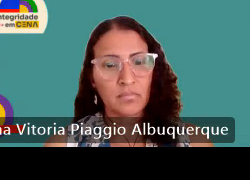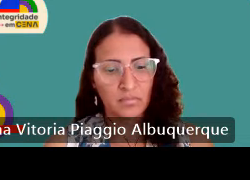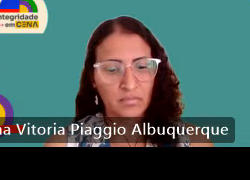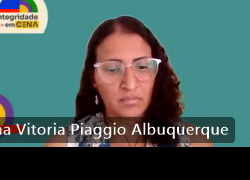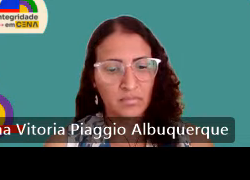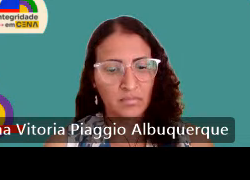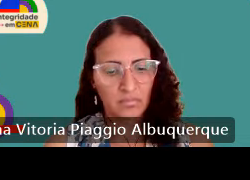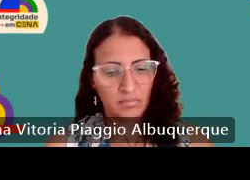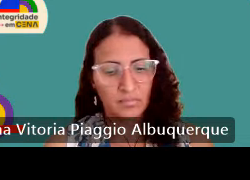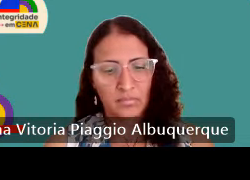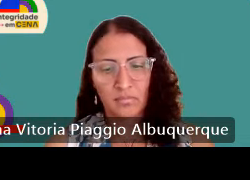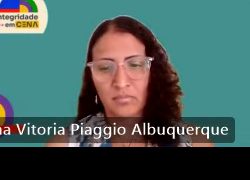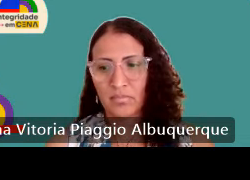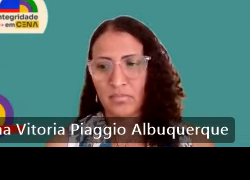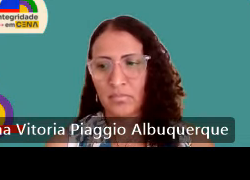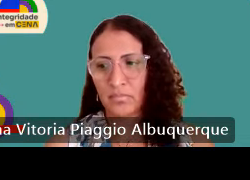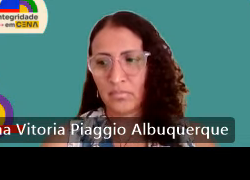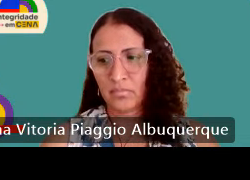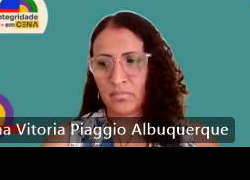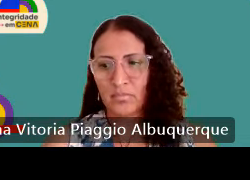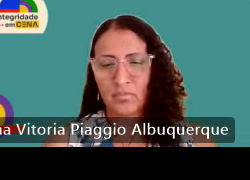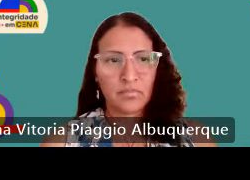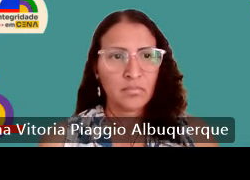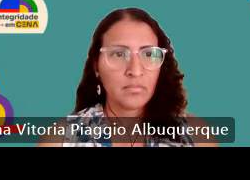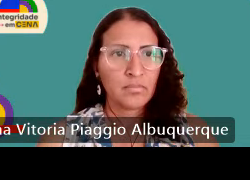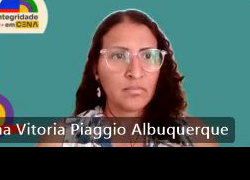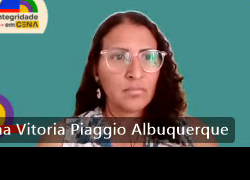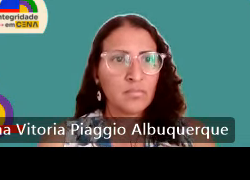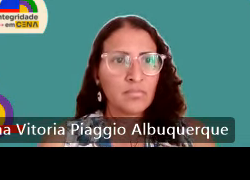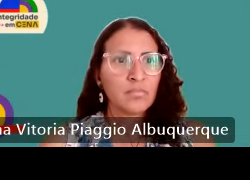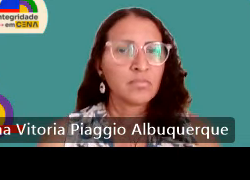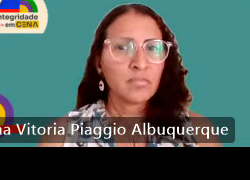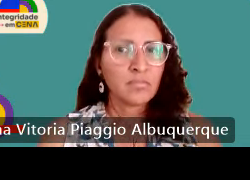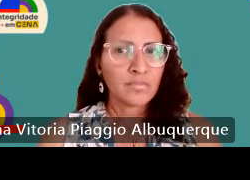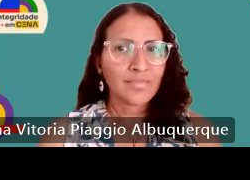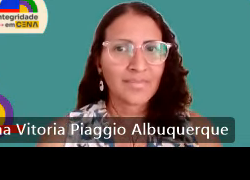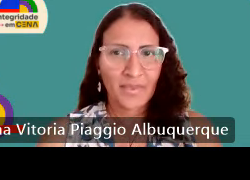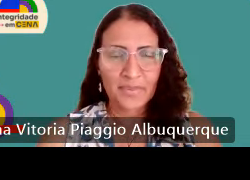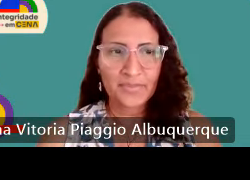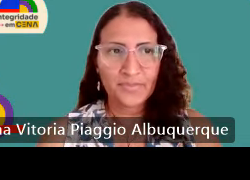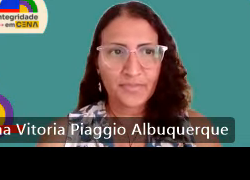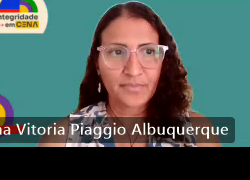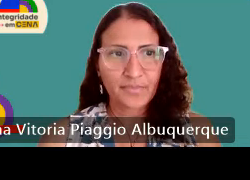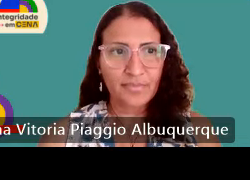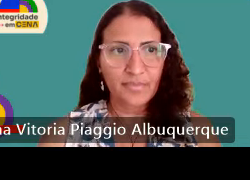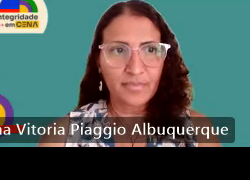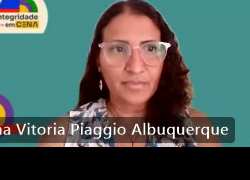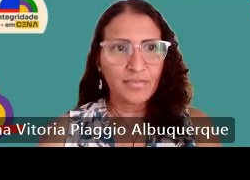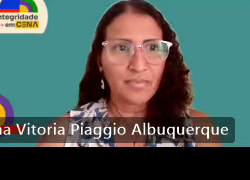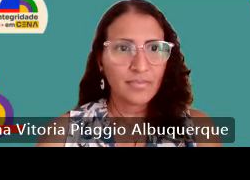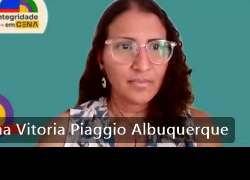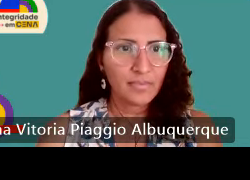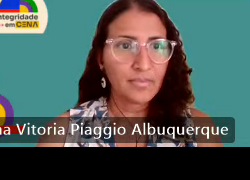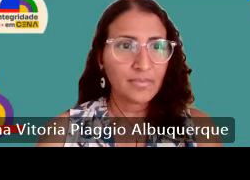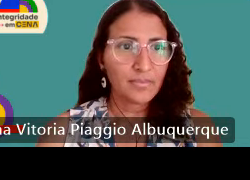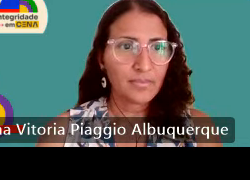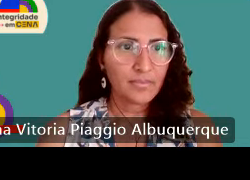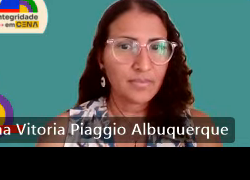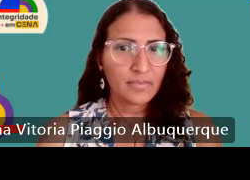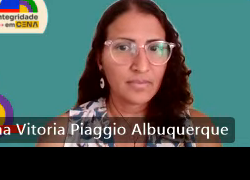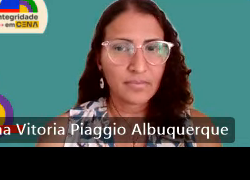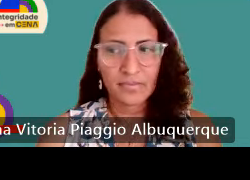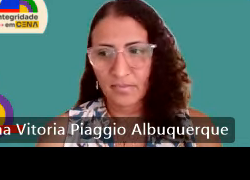Idealista mas mas é de fato eh essa minha decisão ela trouxe comigo essa essa essa